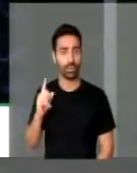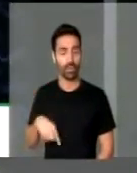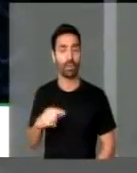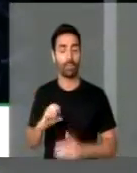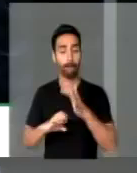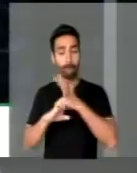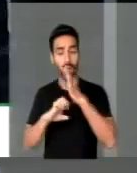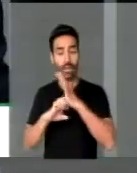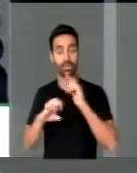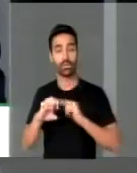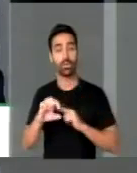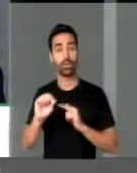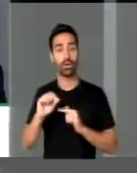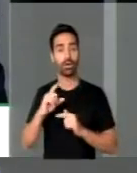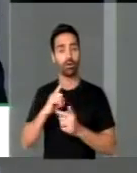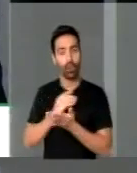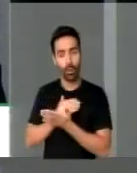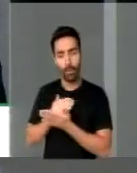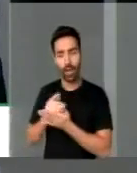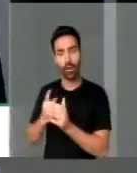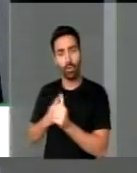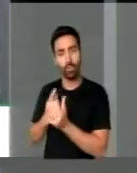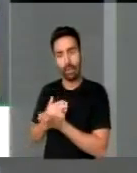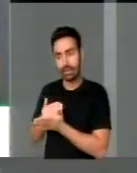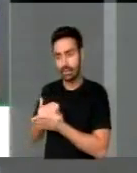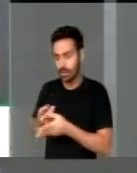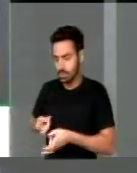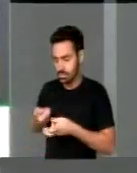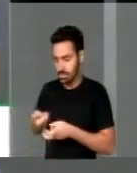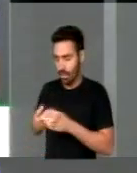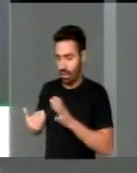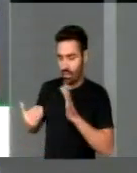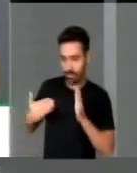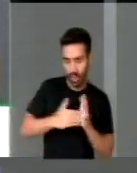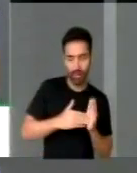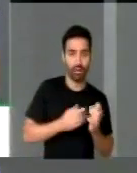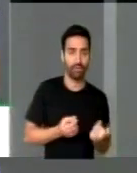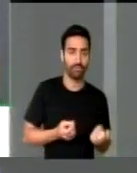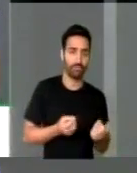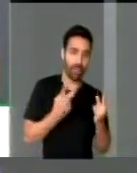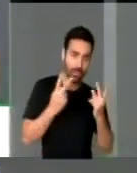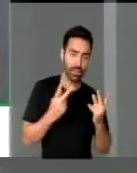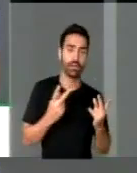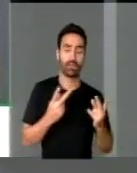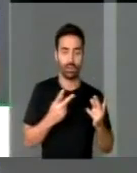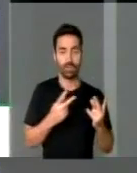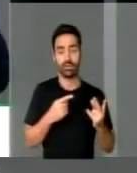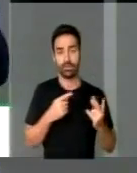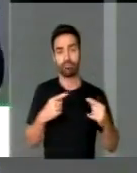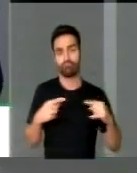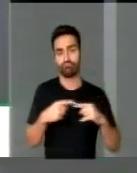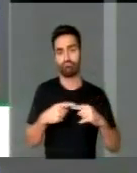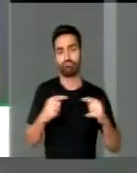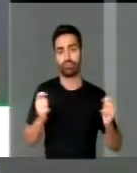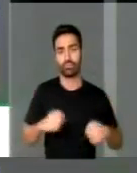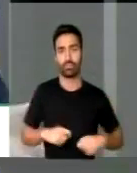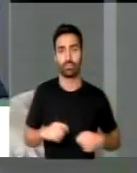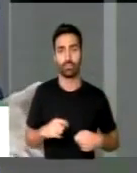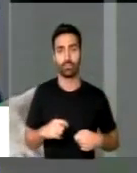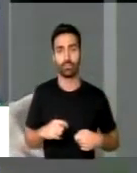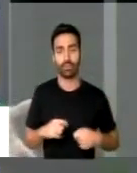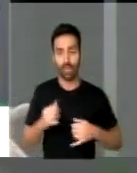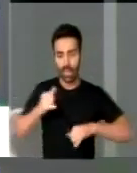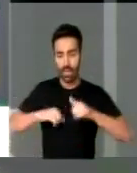empresas que estão desde a produção, da exploração, até a distribuição e a comercialização, passando pela química.